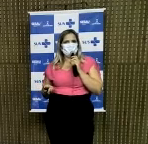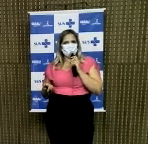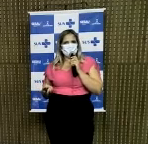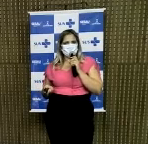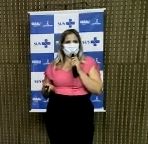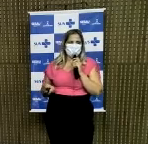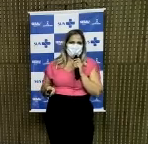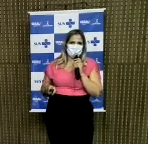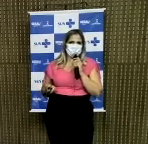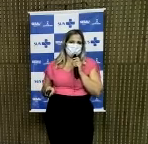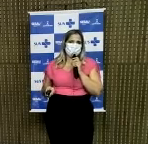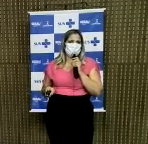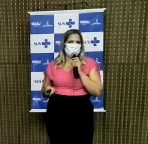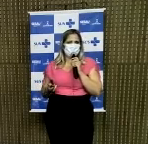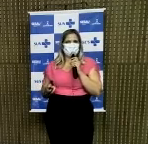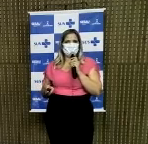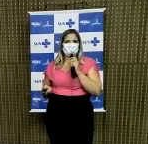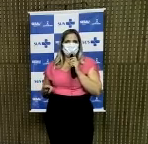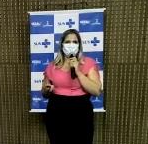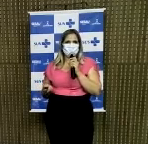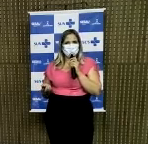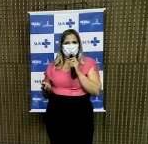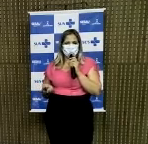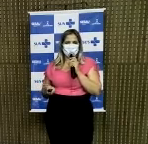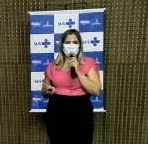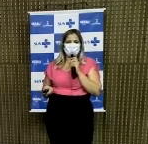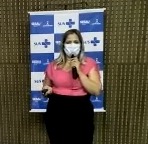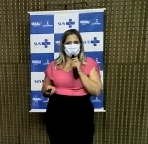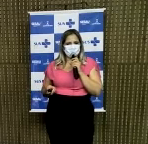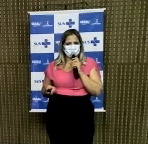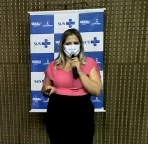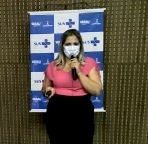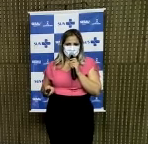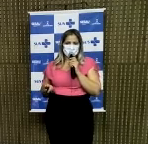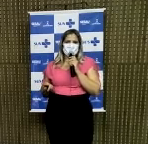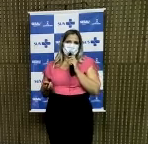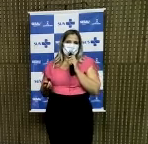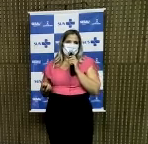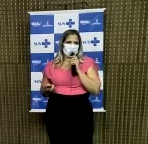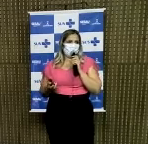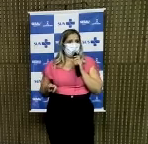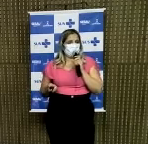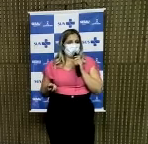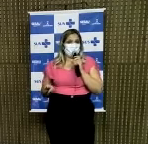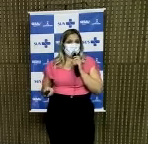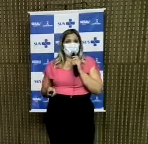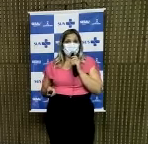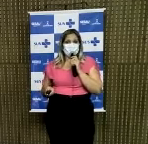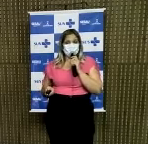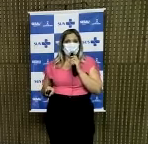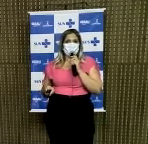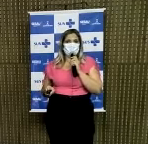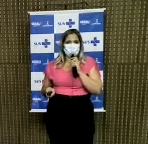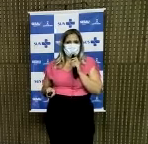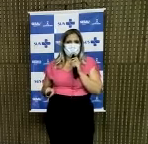12 pessoas, 12 pacientes, com pacientes assim, né, para evitar também a aglomeração. É tipo uma espécie de